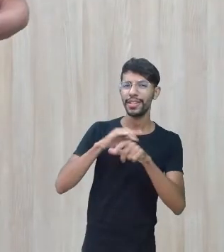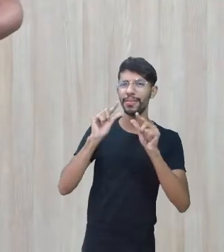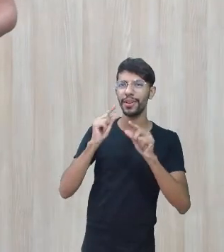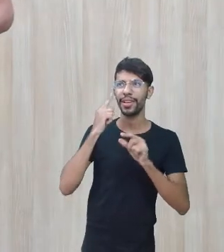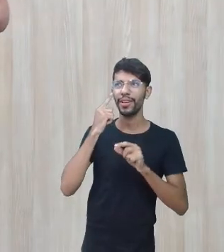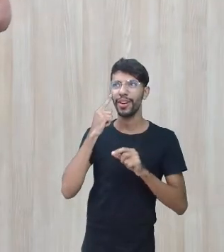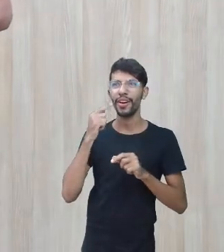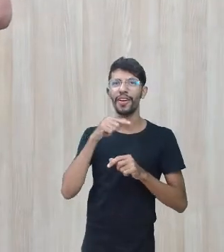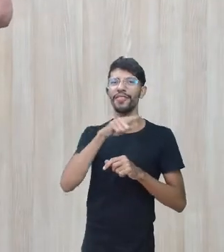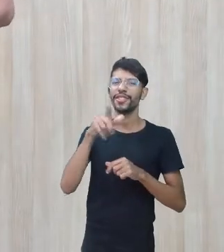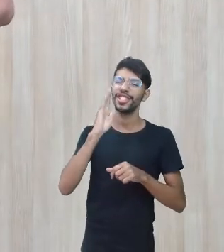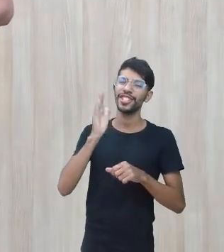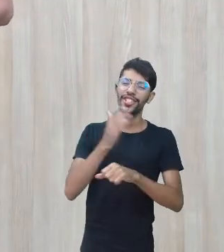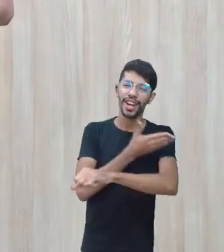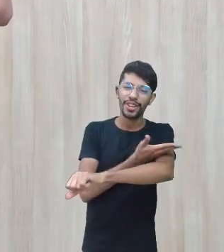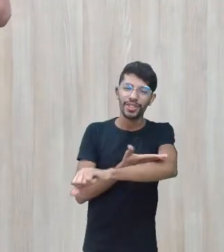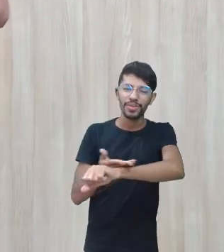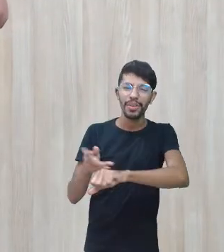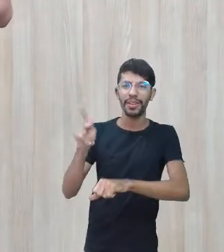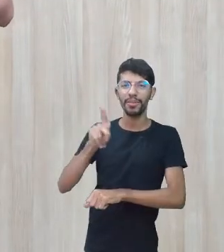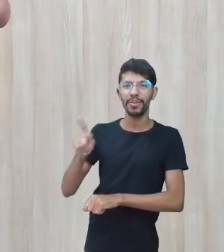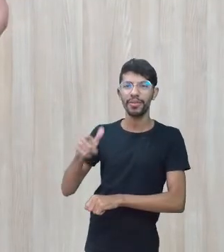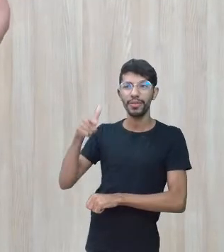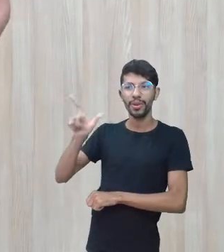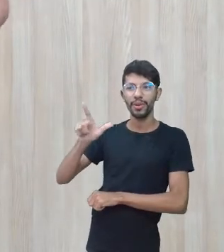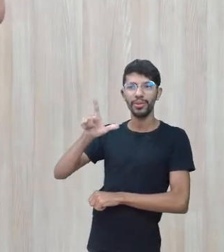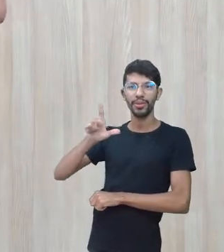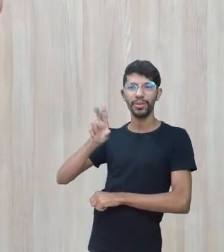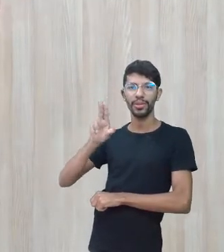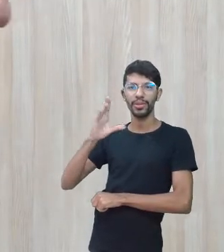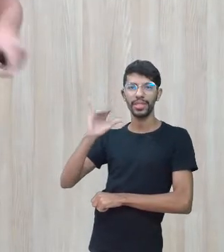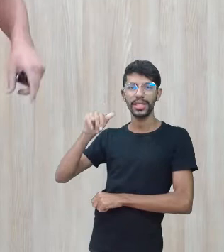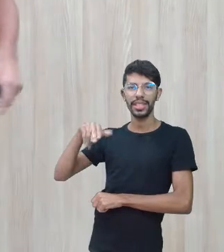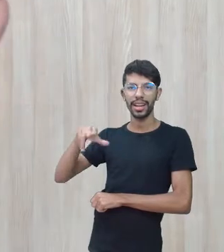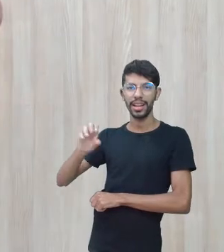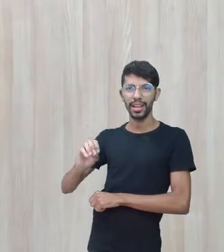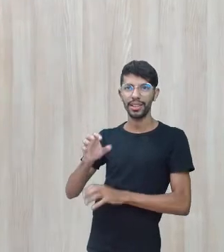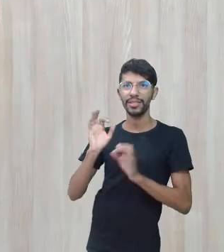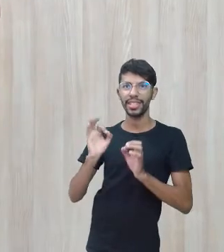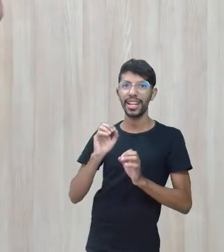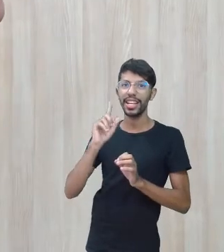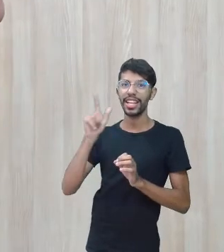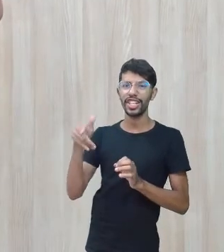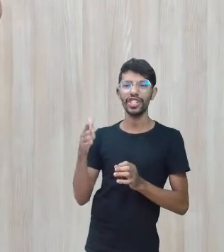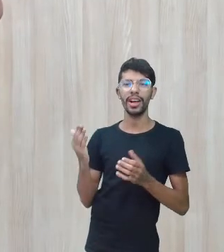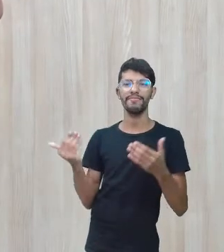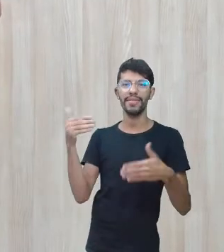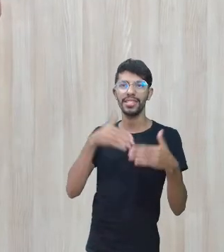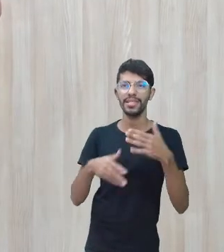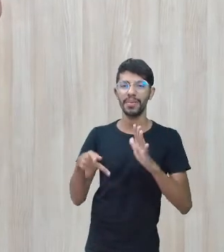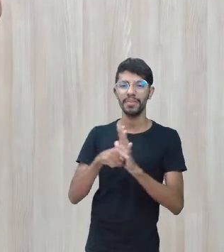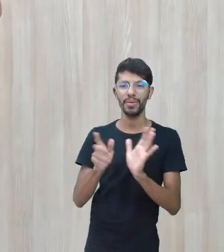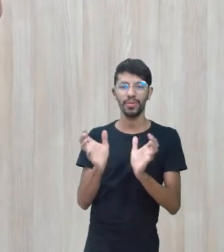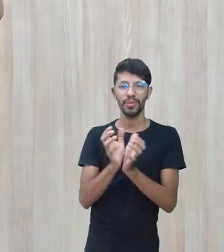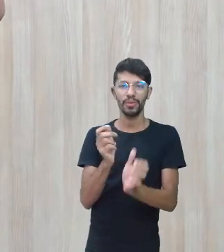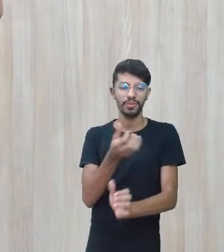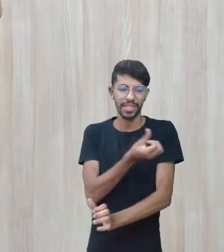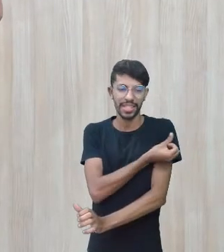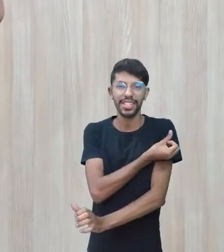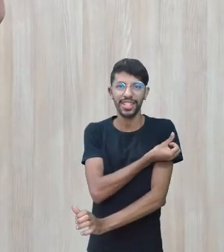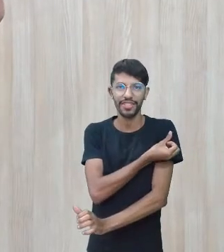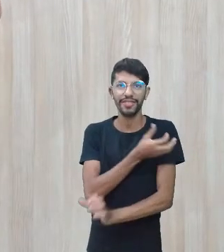com o professor Luciano, que geralmente está com vocês, toda essa galerinha aí do sexto ano, dos sextos anos,